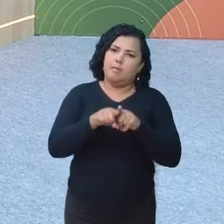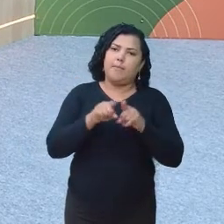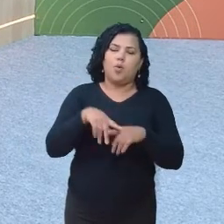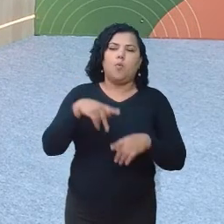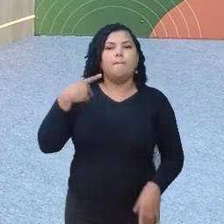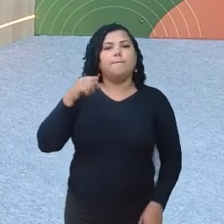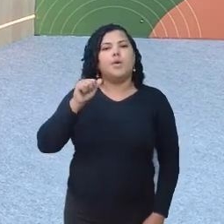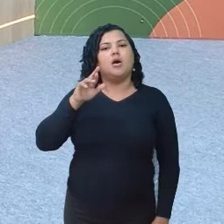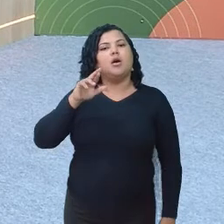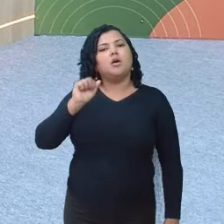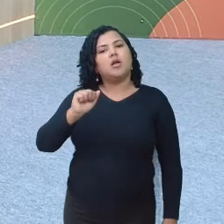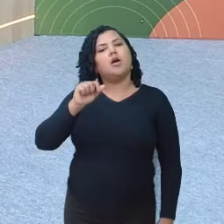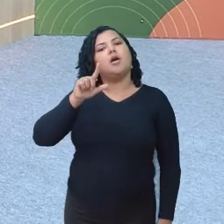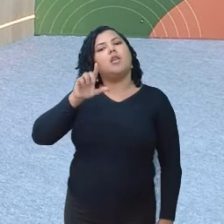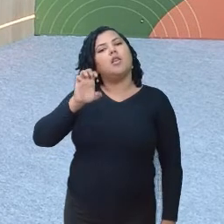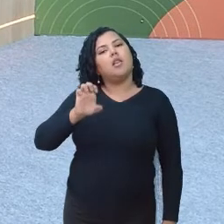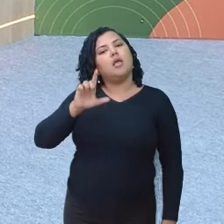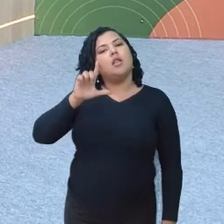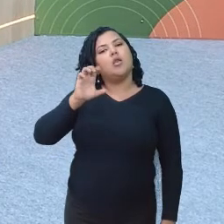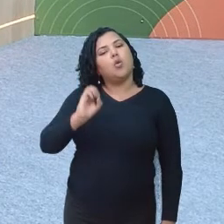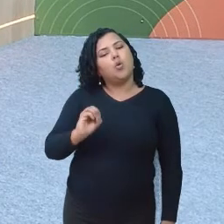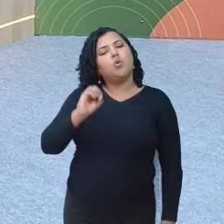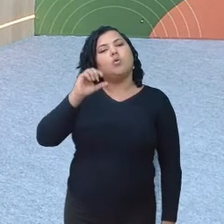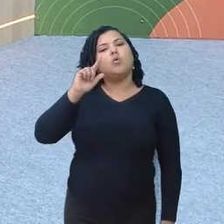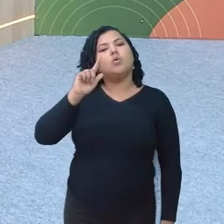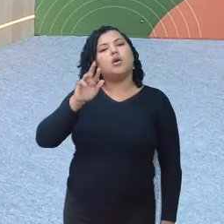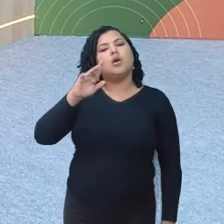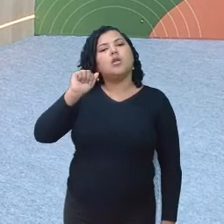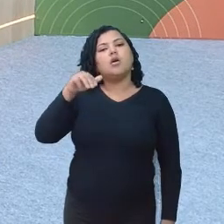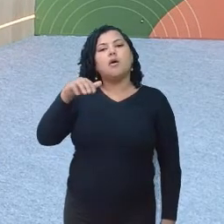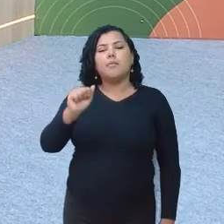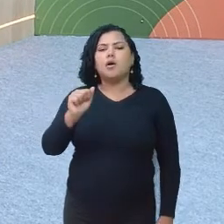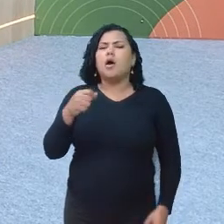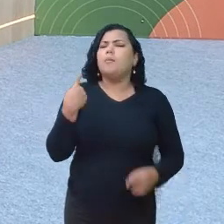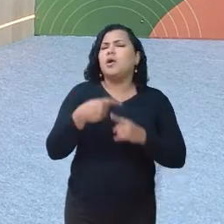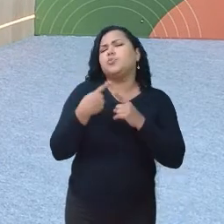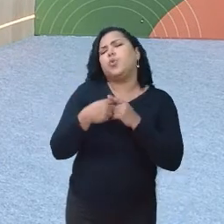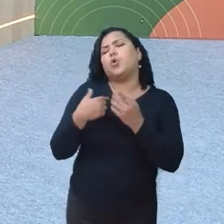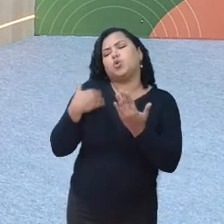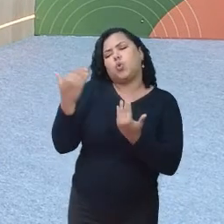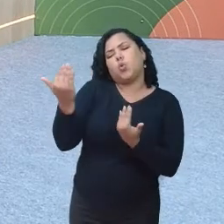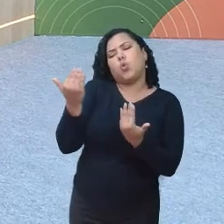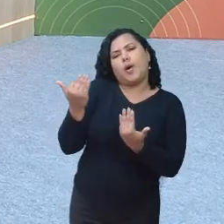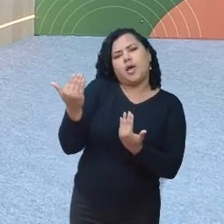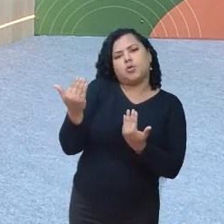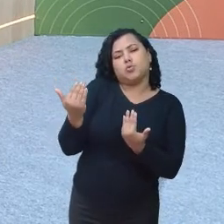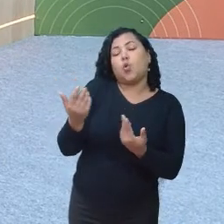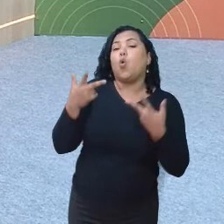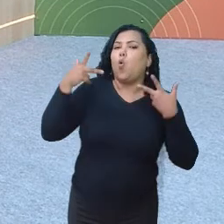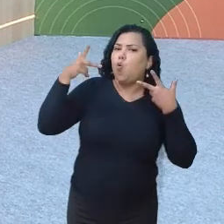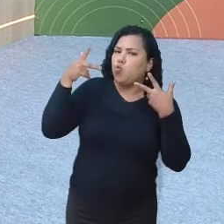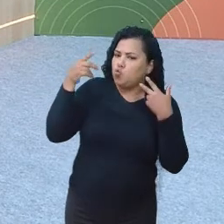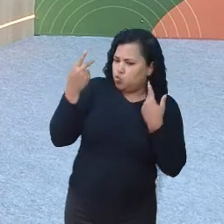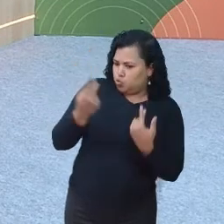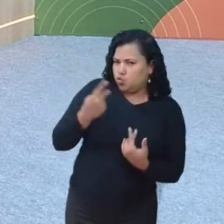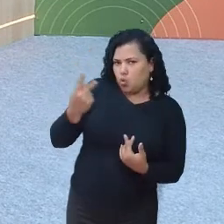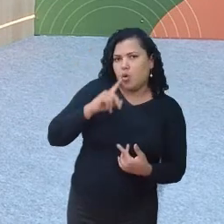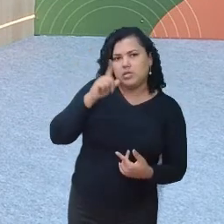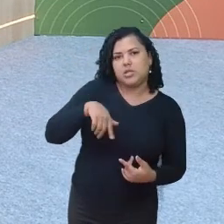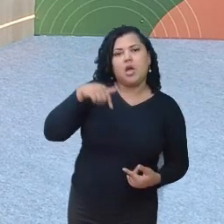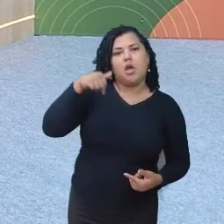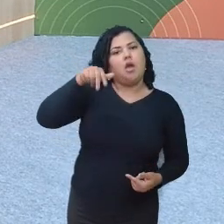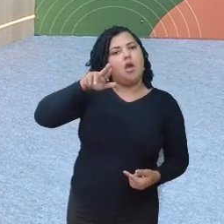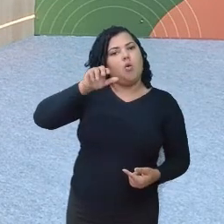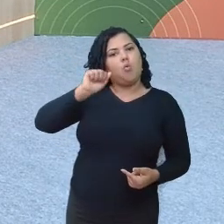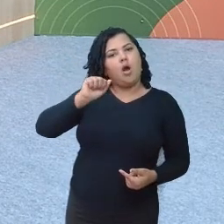comparação? O trapézio e o paralelogramo são quadriláteros, ok, é do tema da aula. Mas eu vou querer dizer a